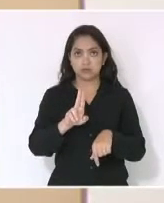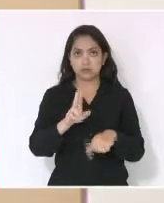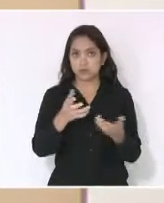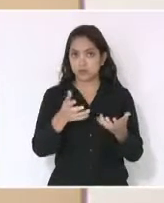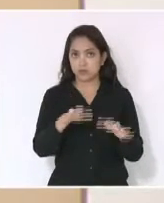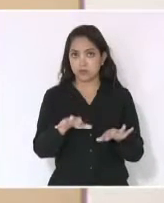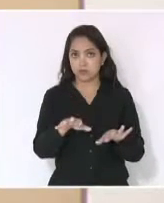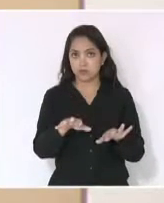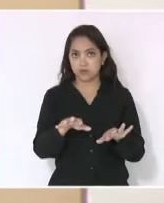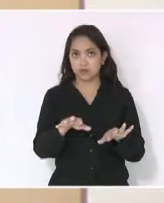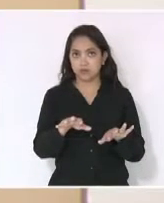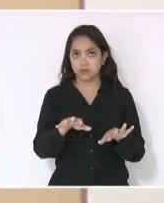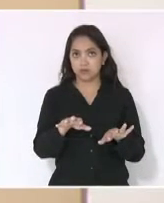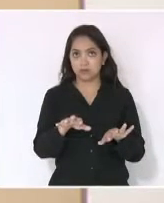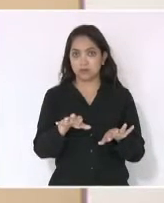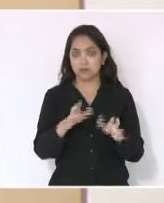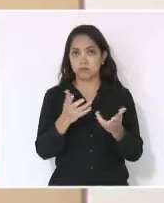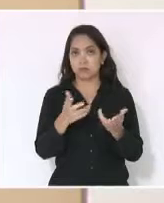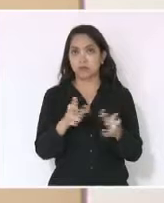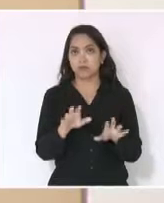abrigar dourado partida